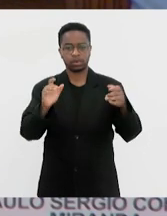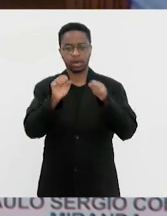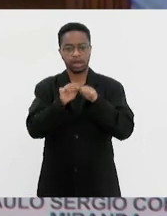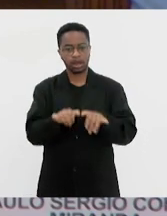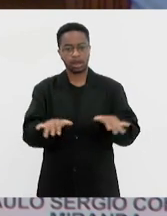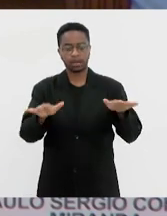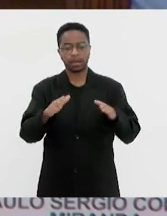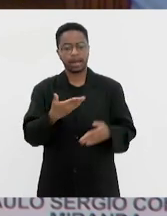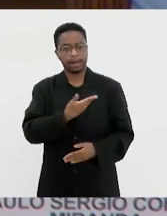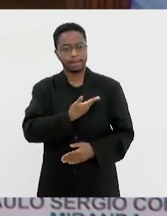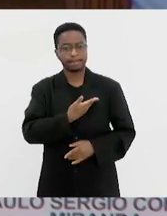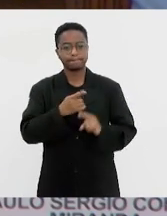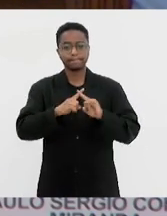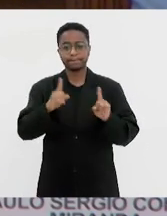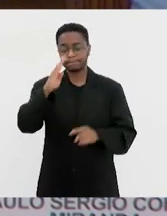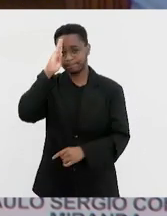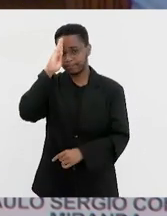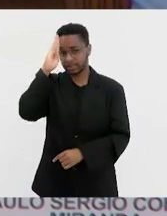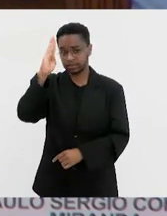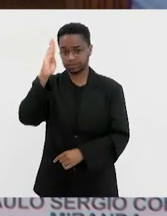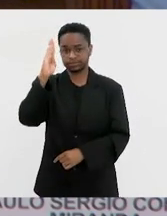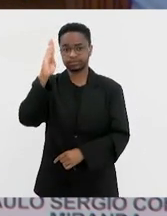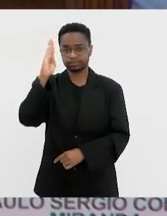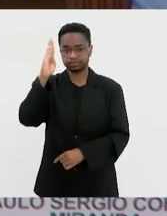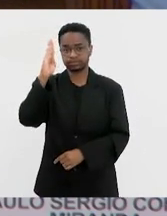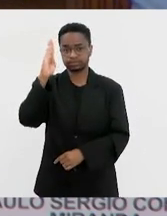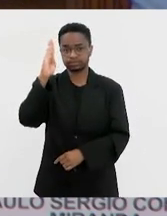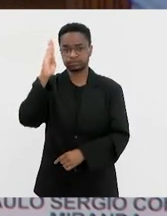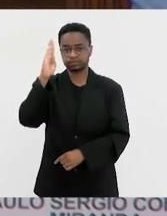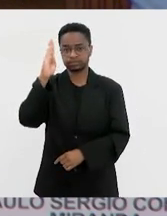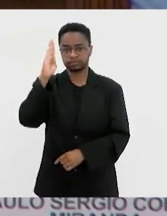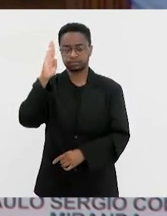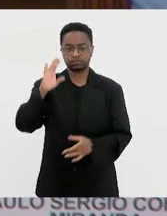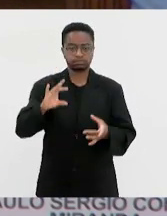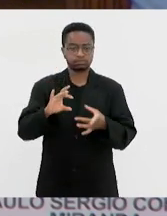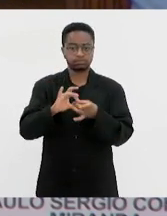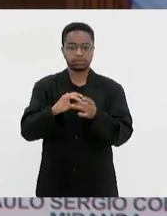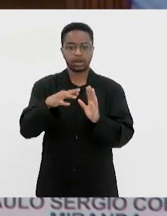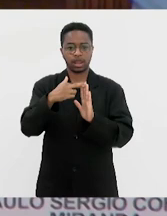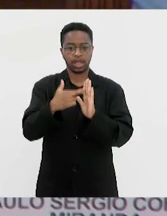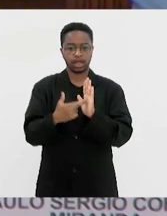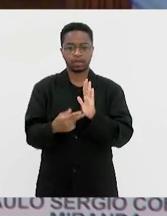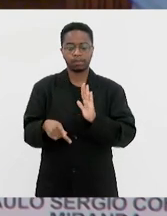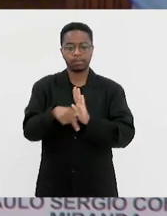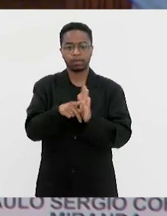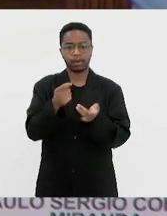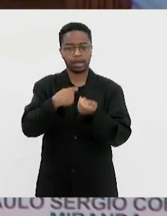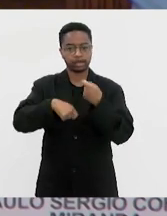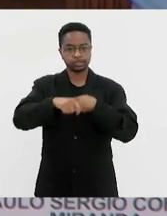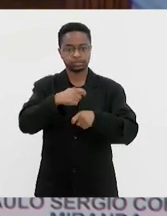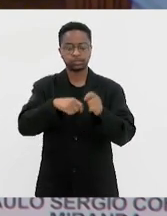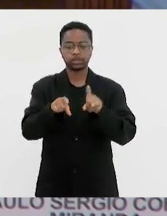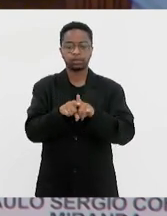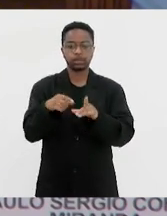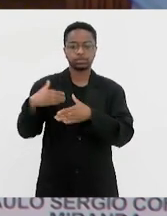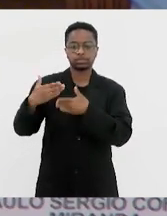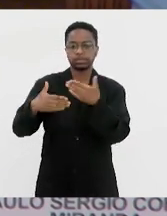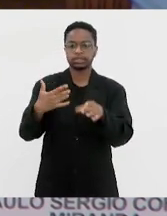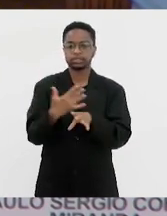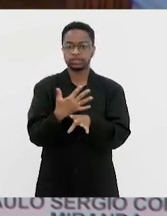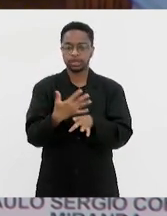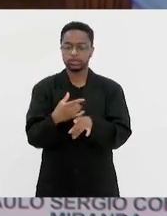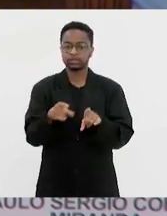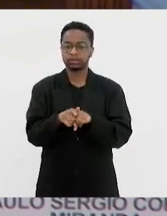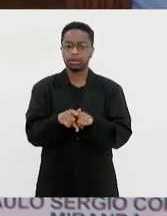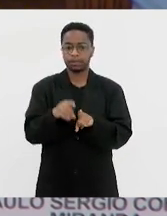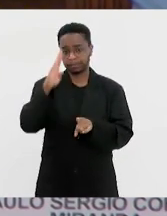mas fundamentalmente dentro das regras da administração em desenvolver a cidade e o nosso maior patrimônio,